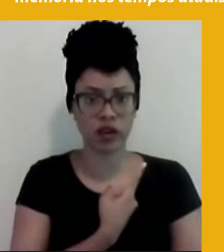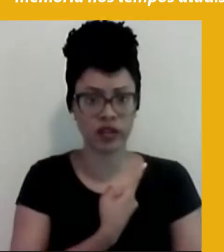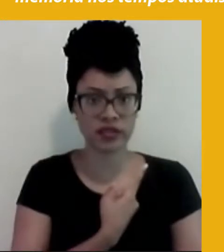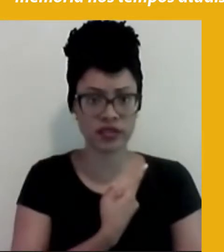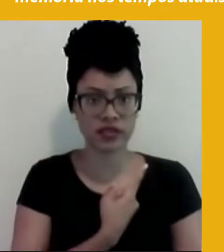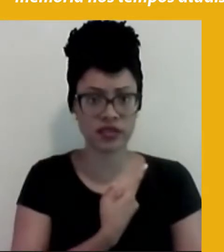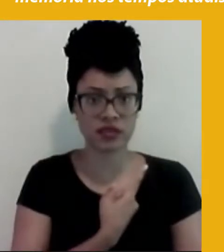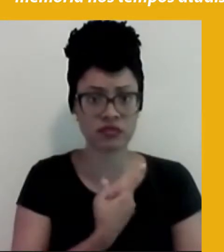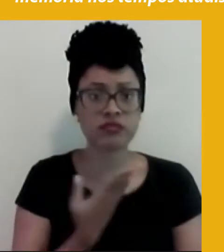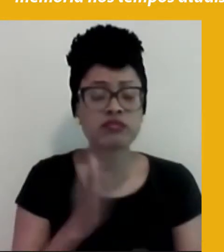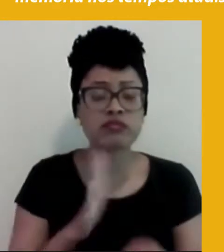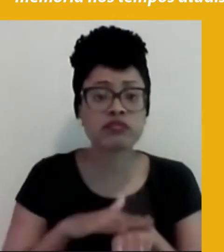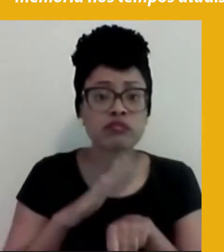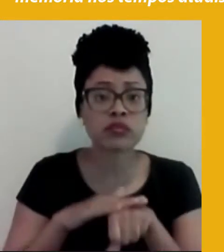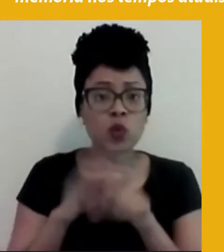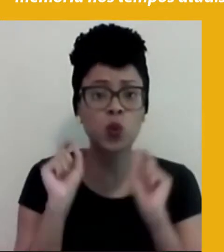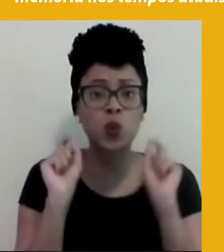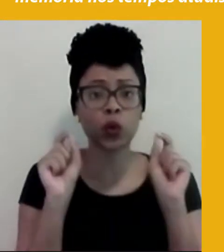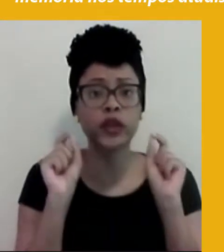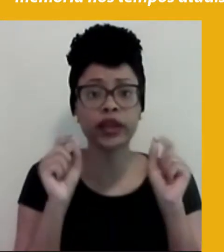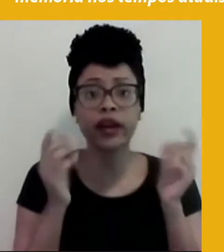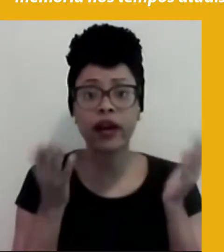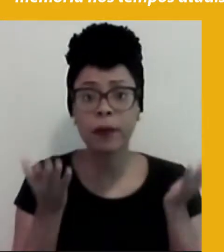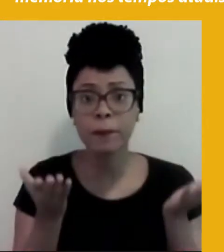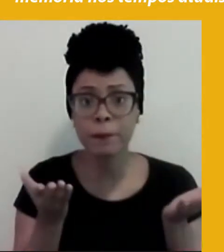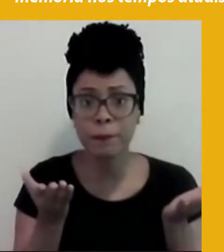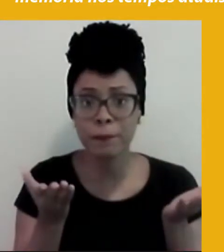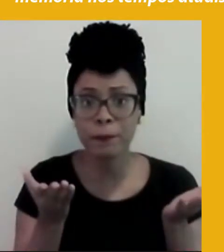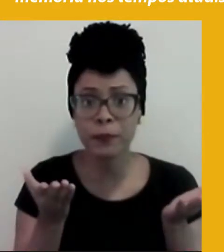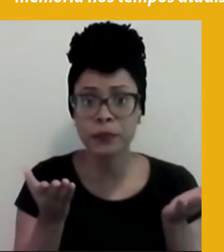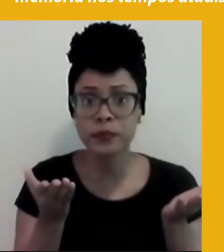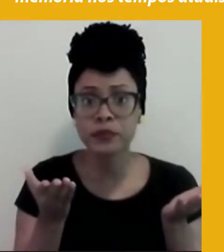acontecer para não termos tantas mortes,